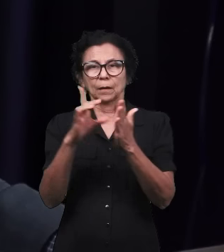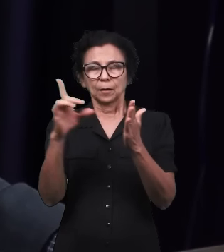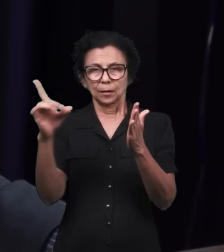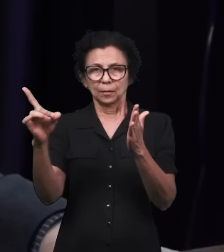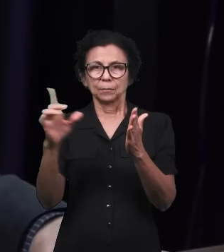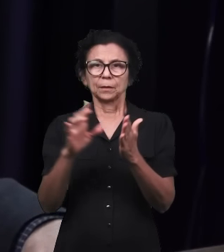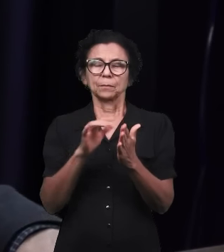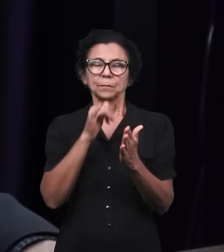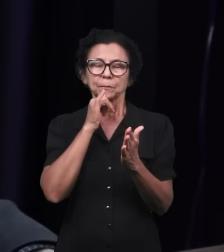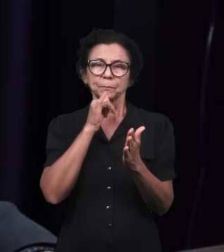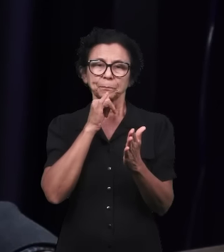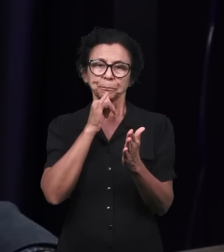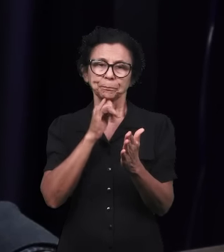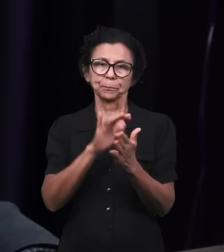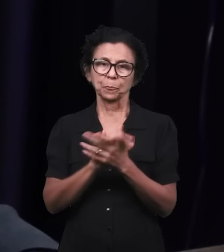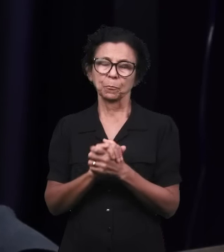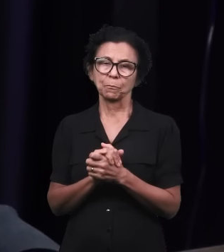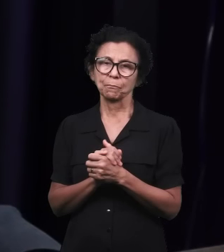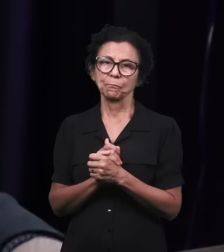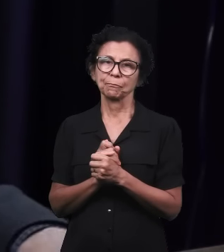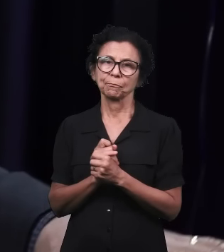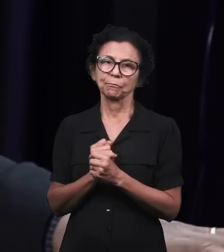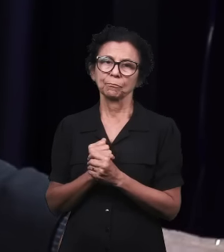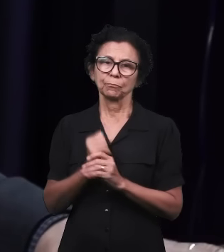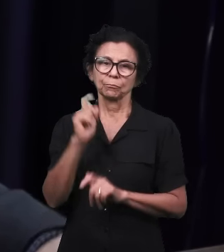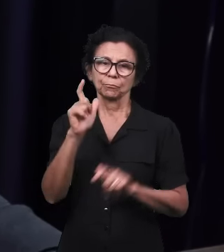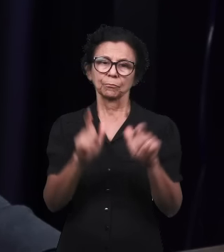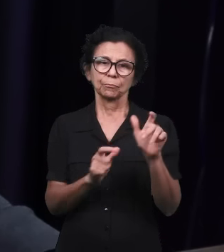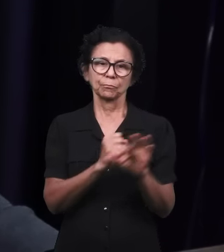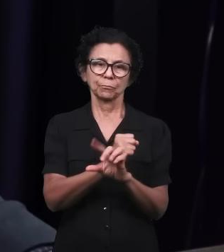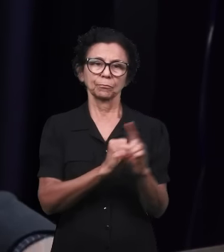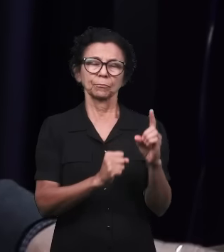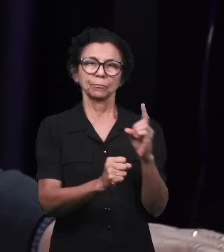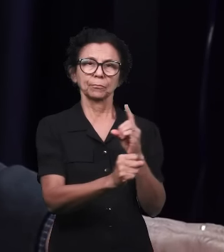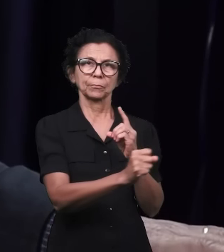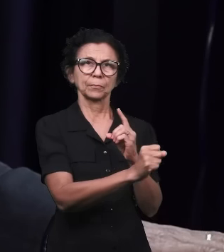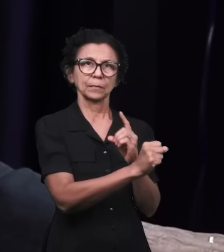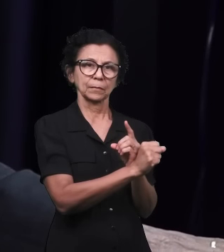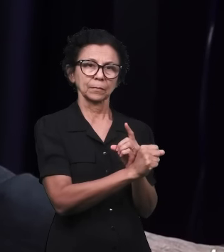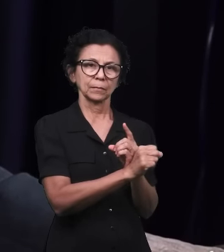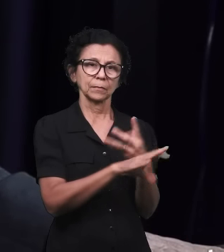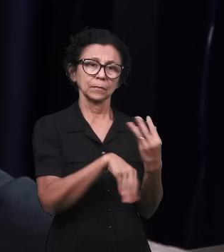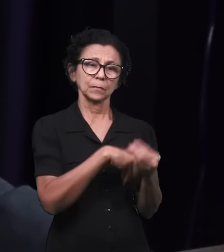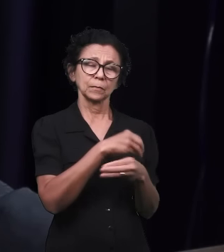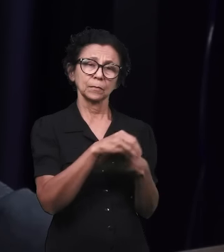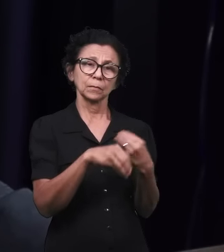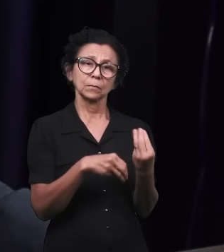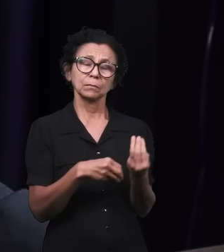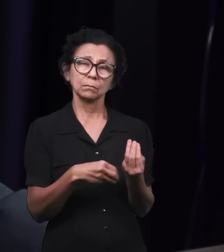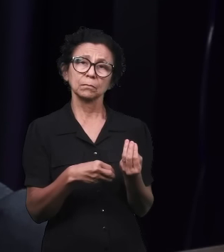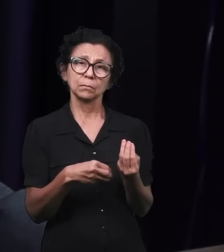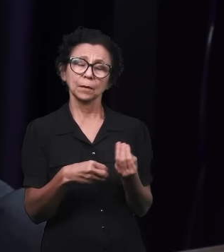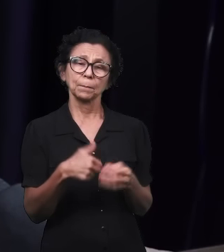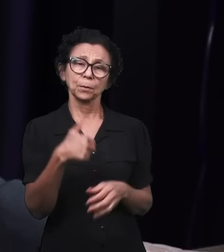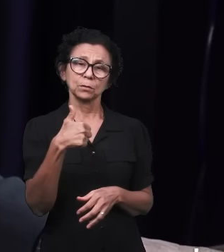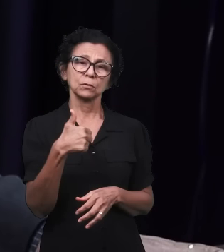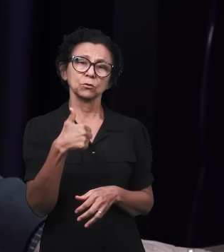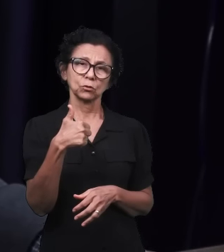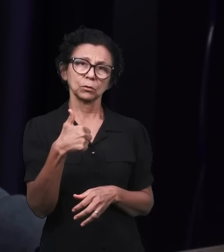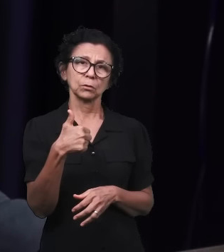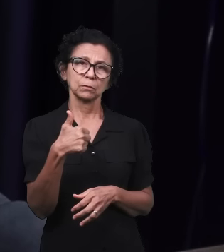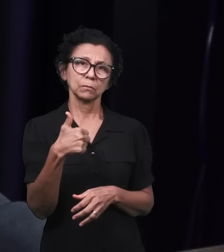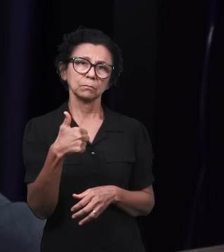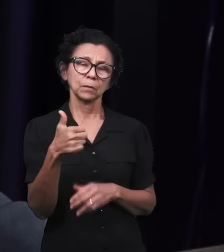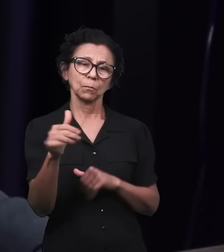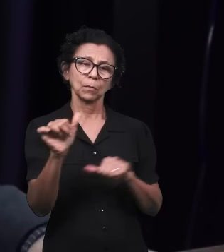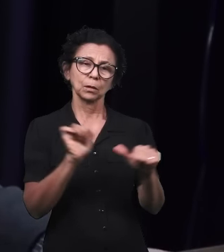entre sociedade, entre pessoas, isso é saudável, a mistura. A troca de cultura, a